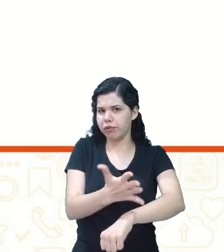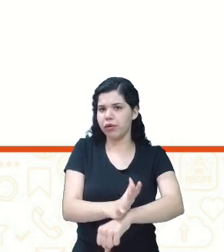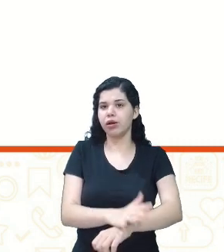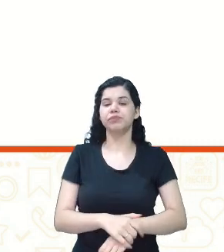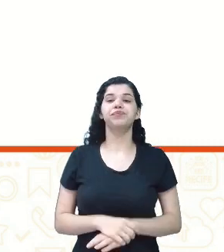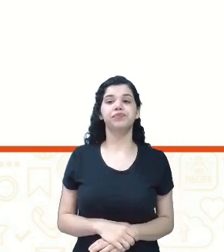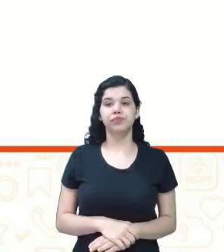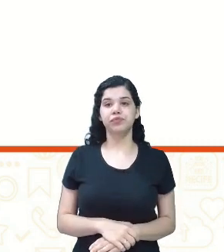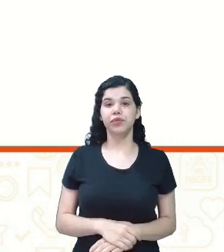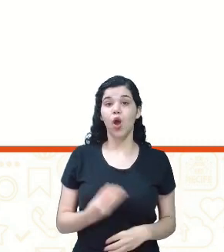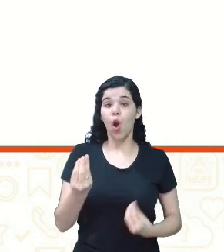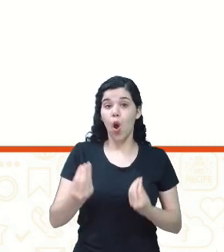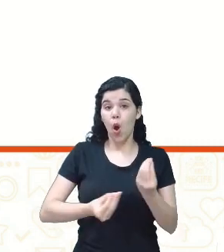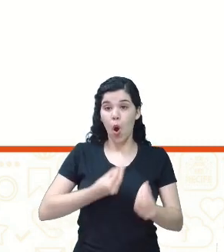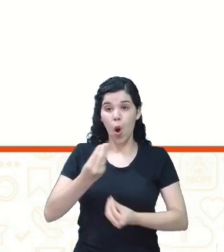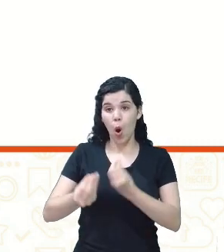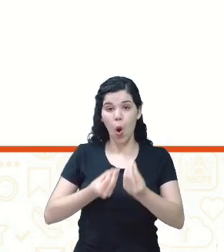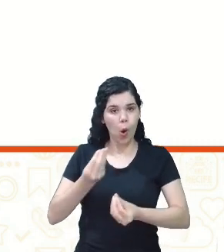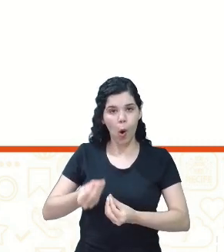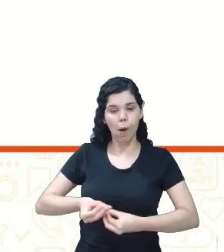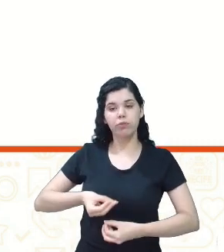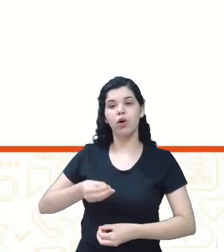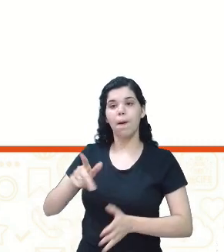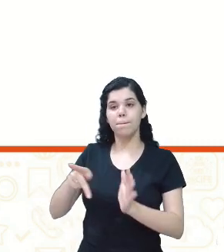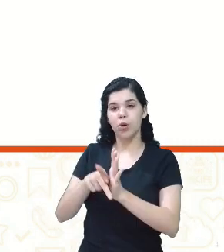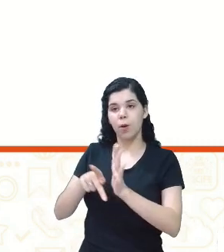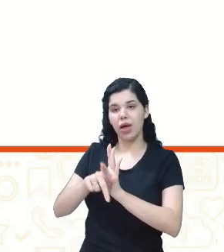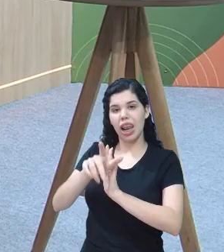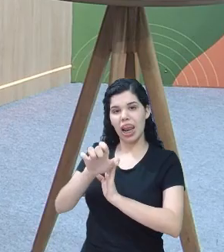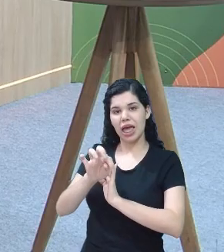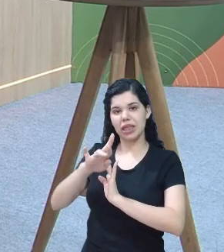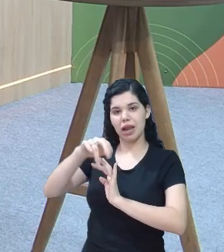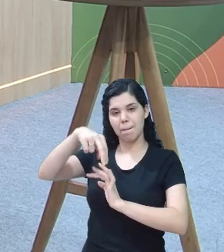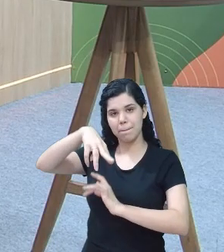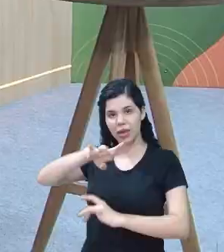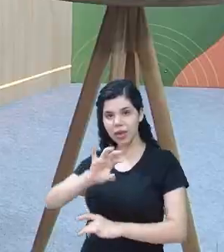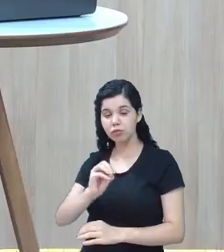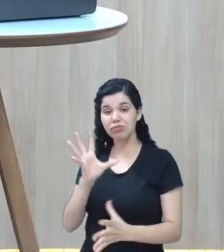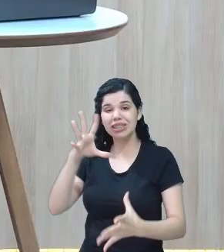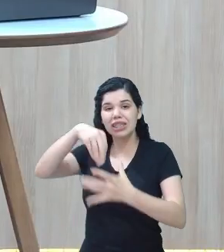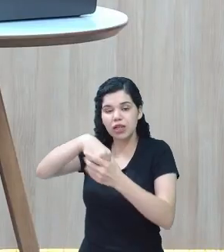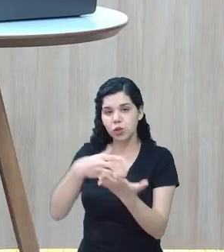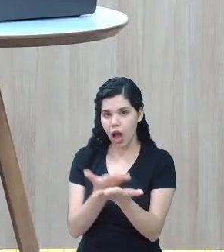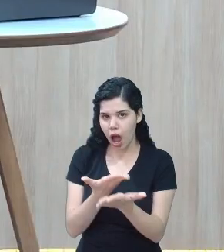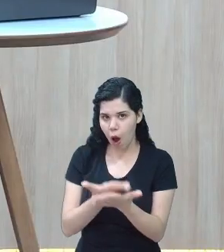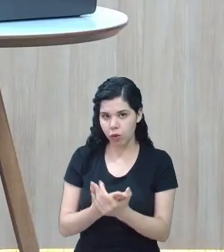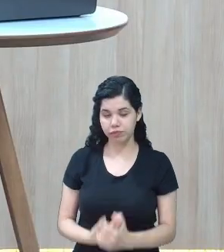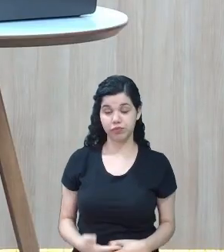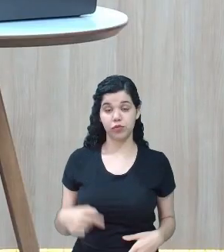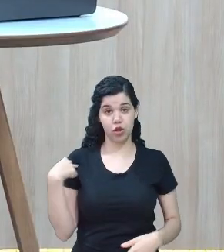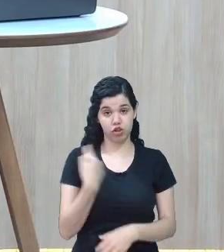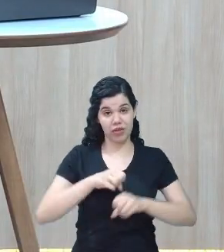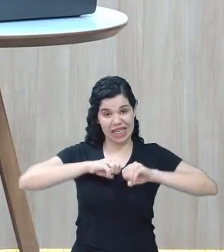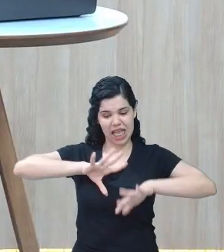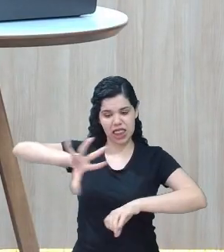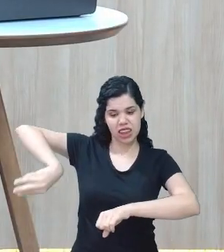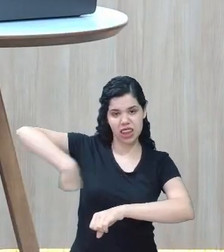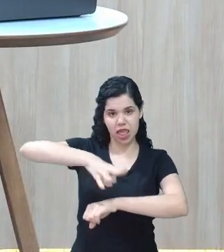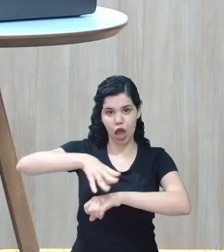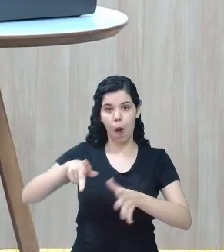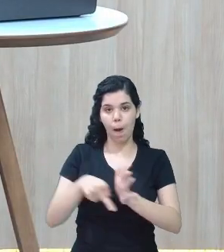Como levar o letramento digital para as aulas? Vamos dar dicas de como o